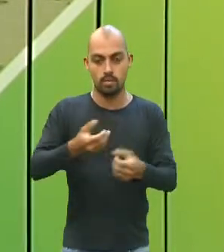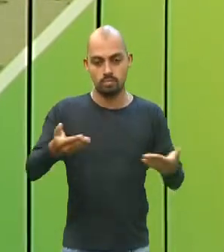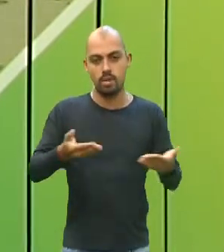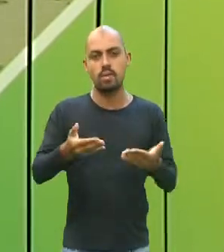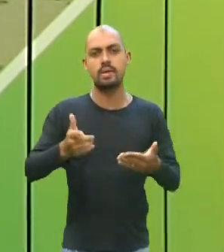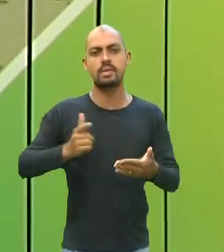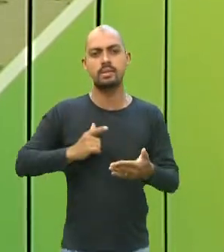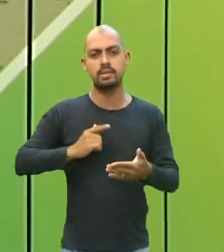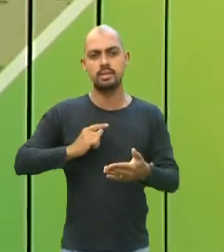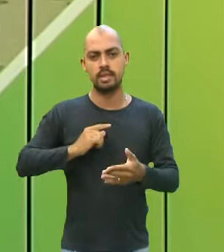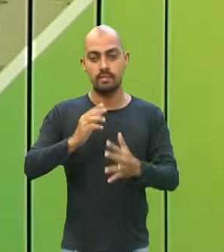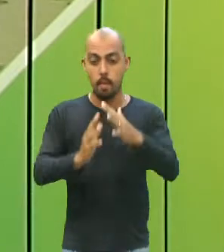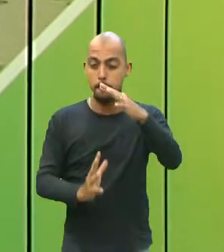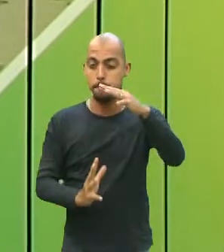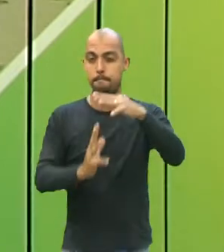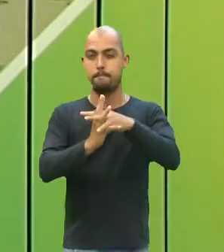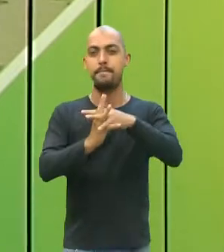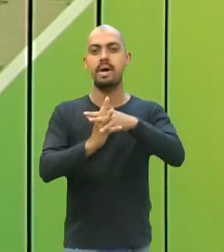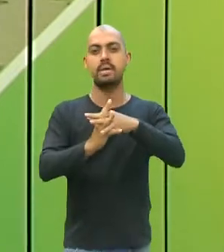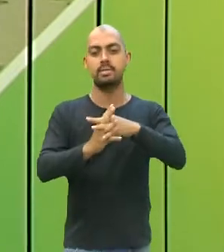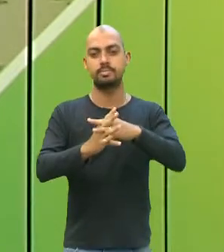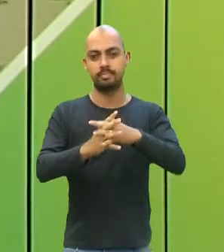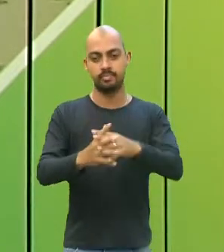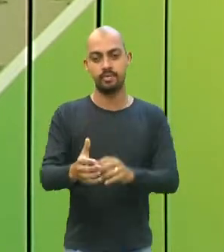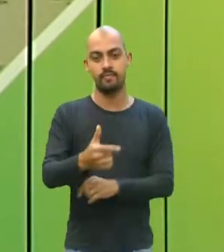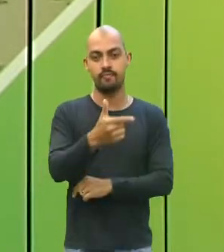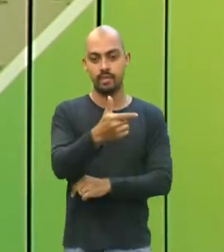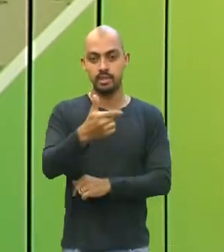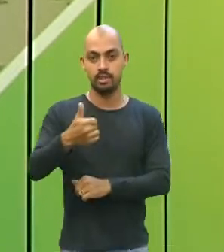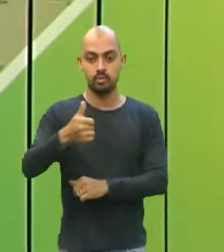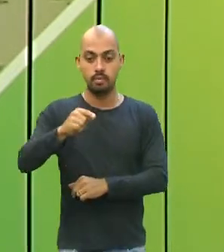bioma também já teve um recorde de queimadas com